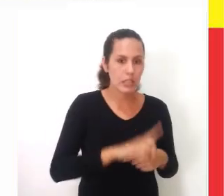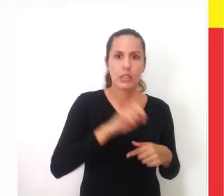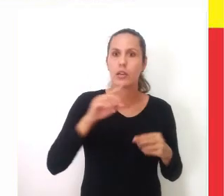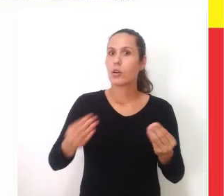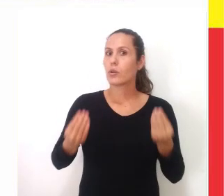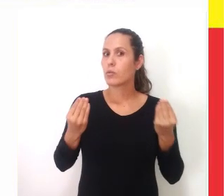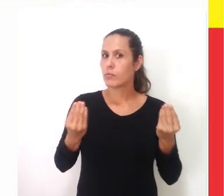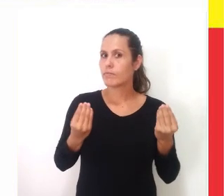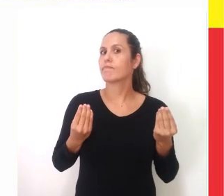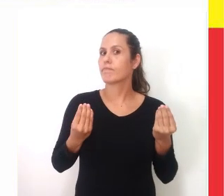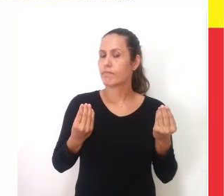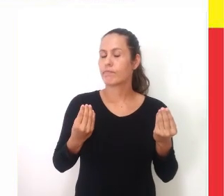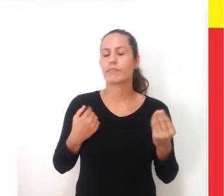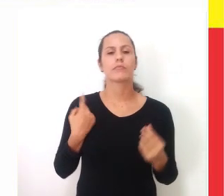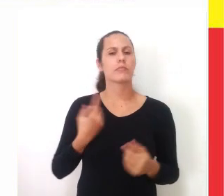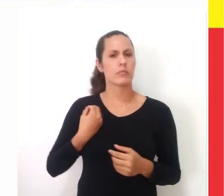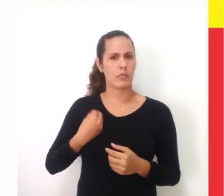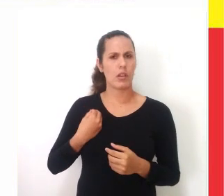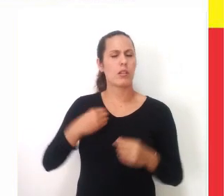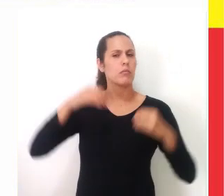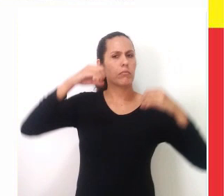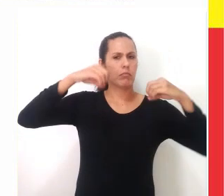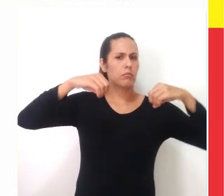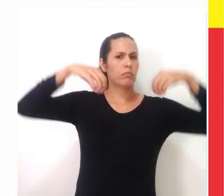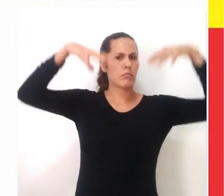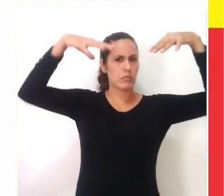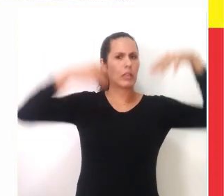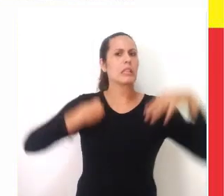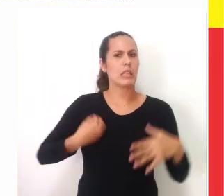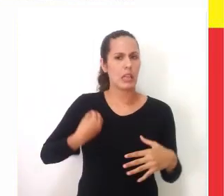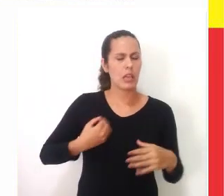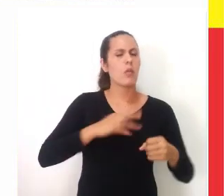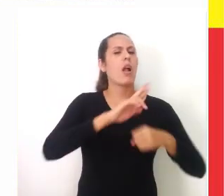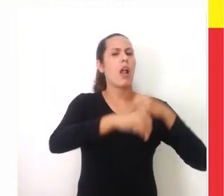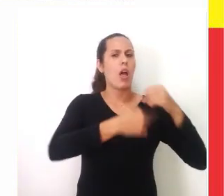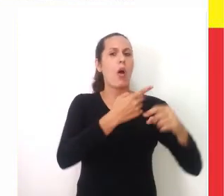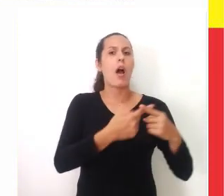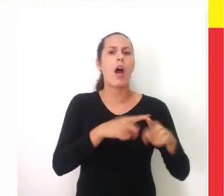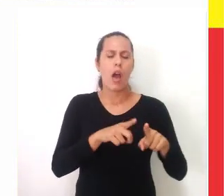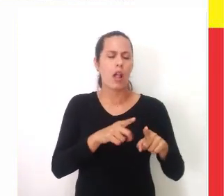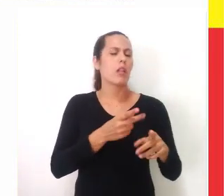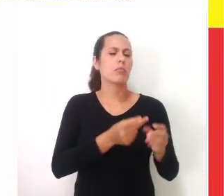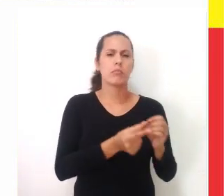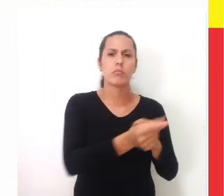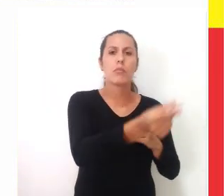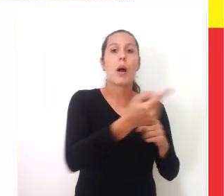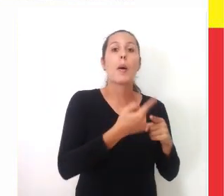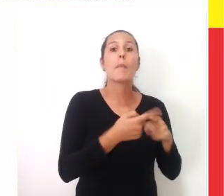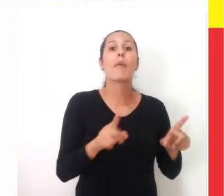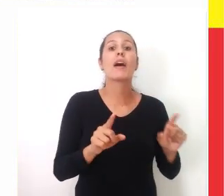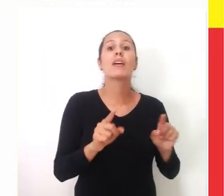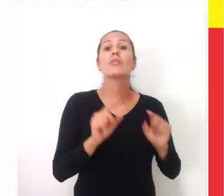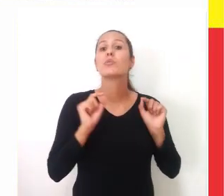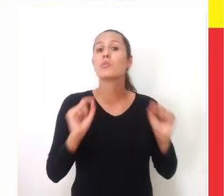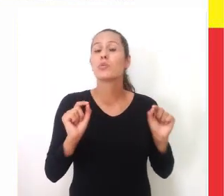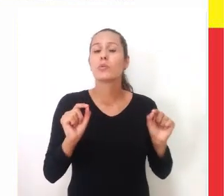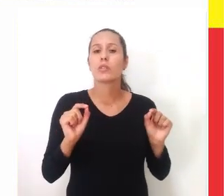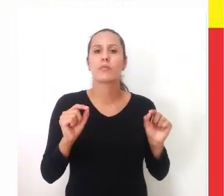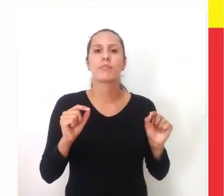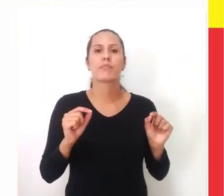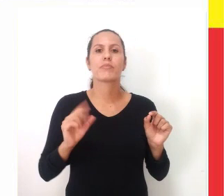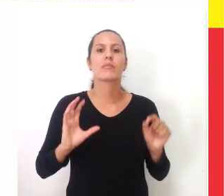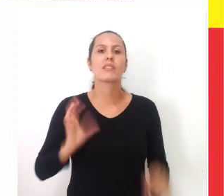energia hidrelétrica e ela é renovável, ela é ilimitada, porém, qual é o dano?